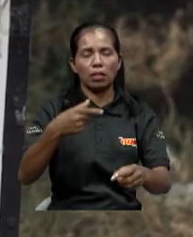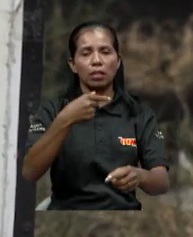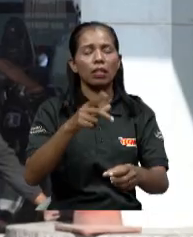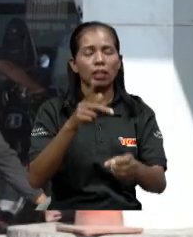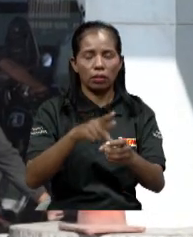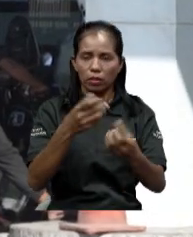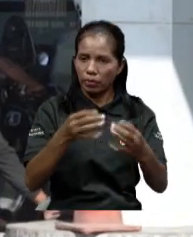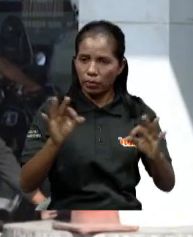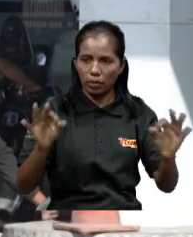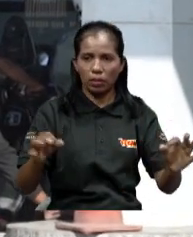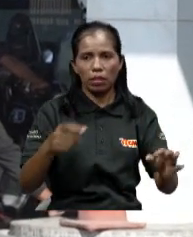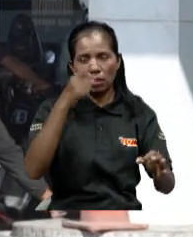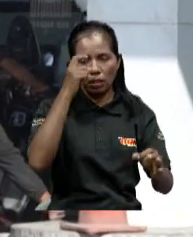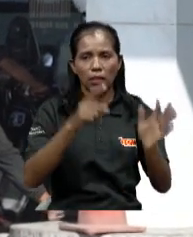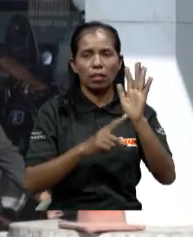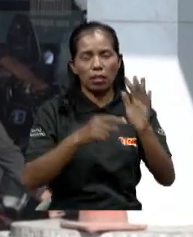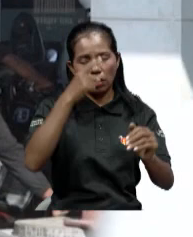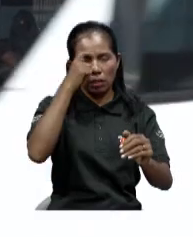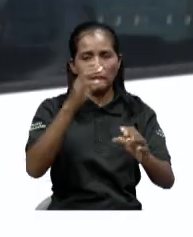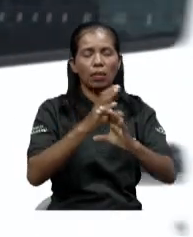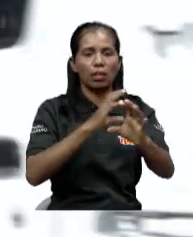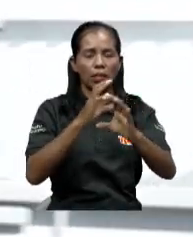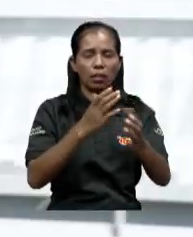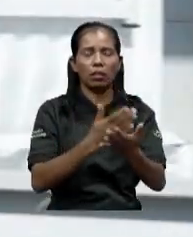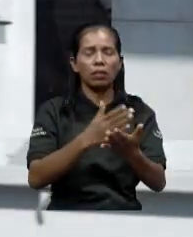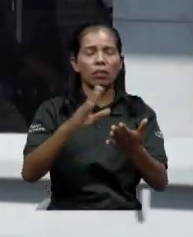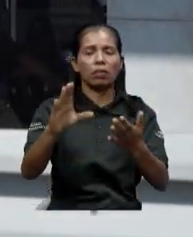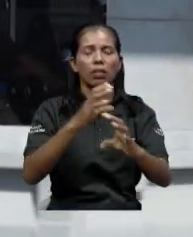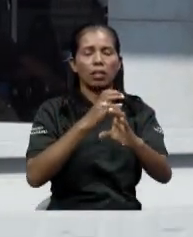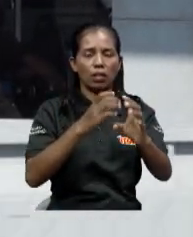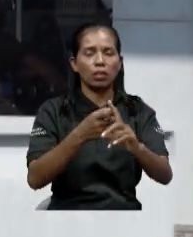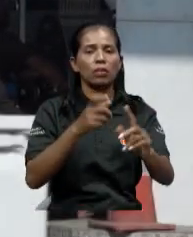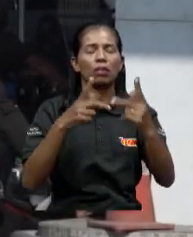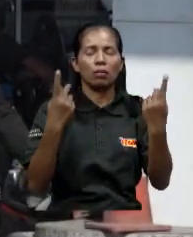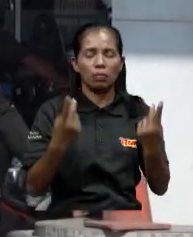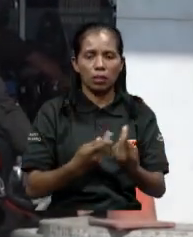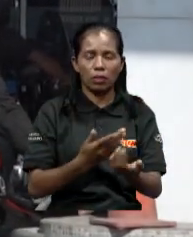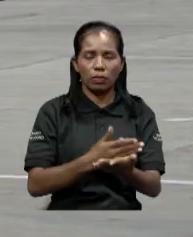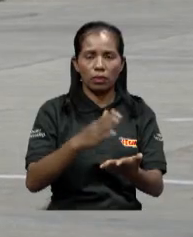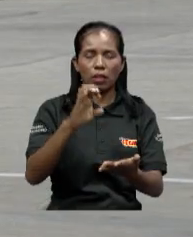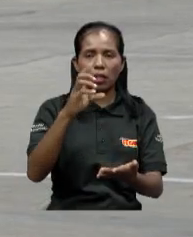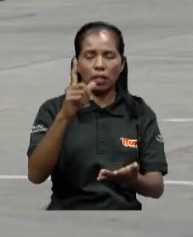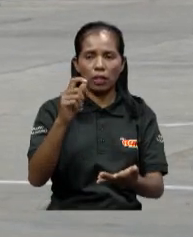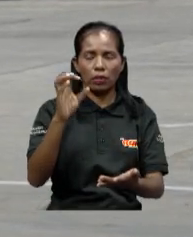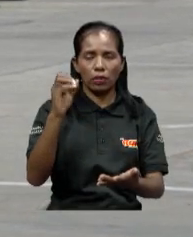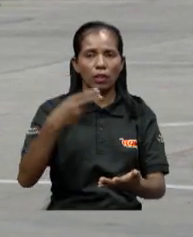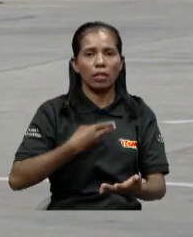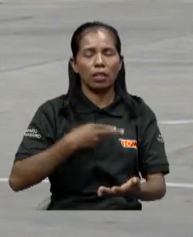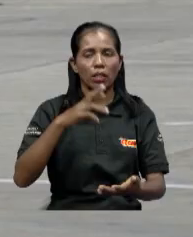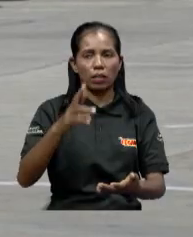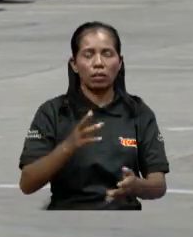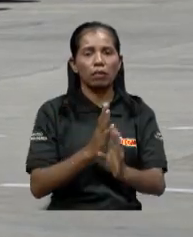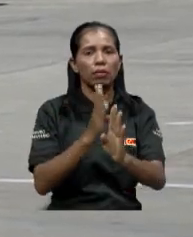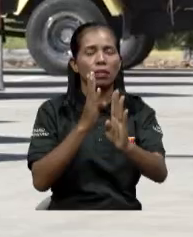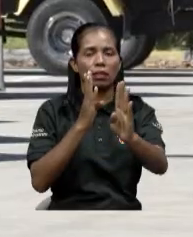Rotu, situação ne acontece, tamba carreta nebe rola gasolina Rússia companhia distribuidor Eto e Ahera continua forma